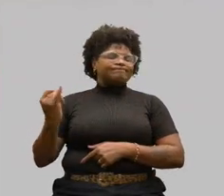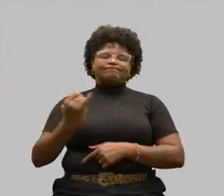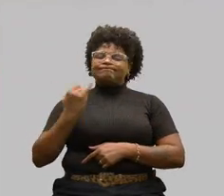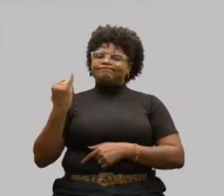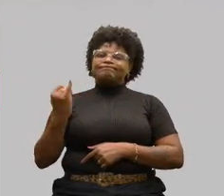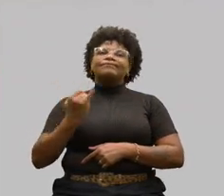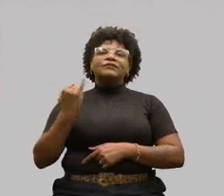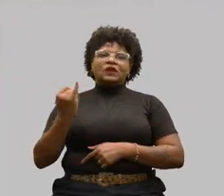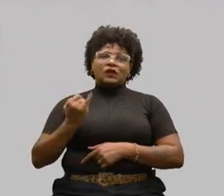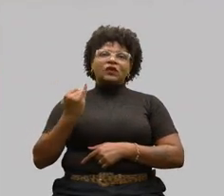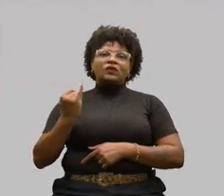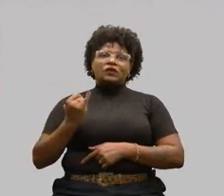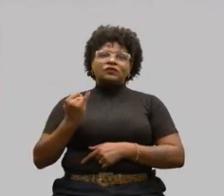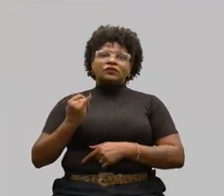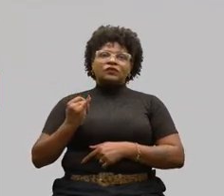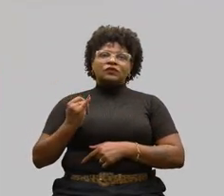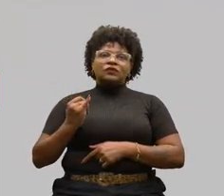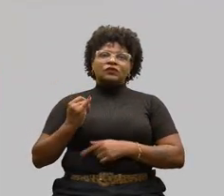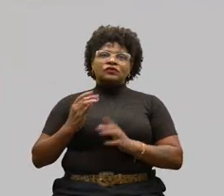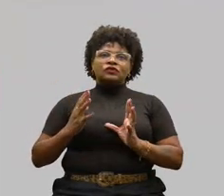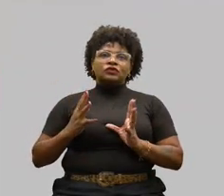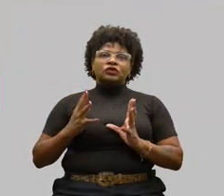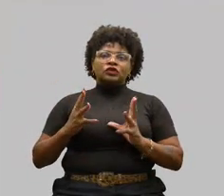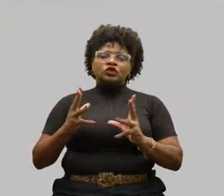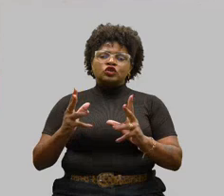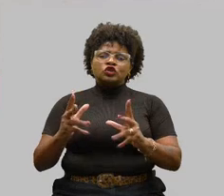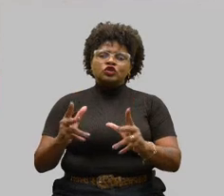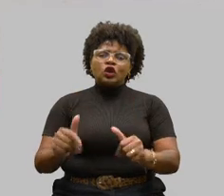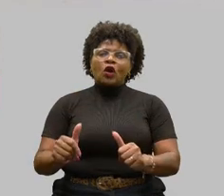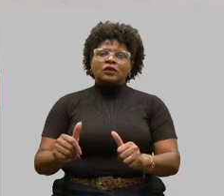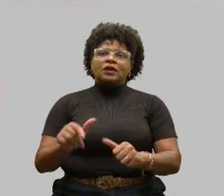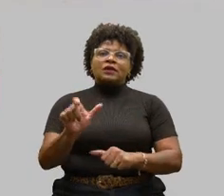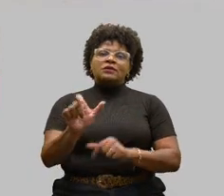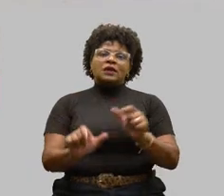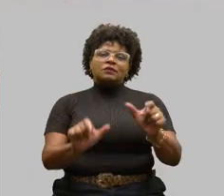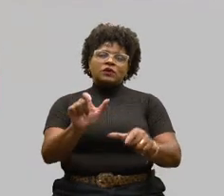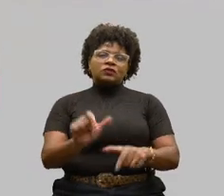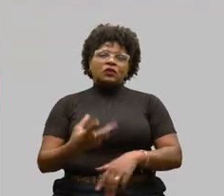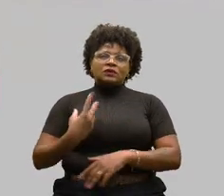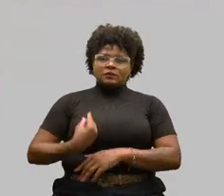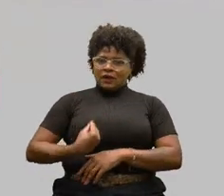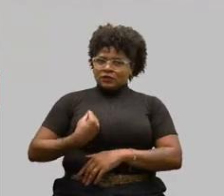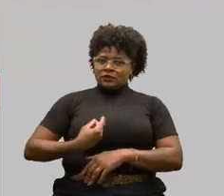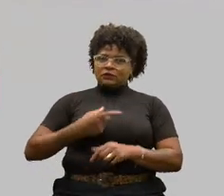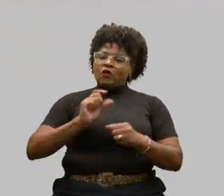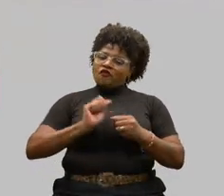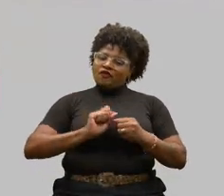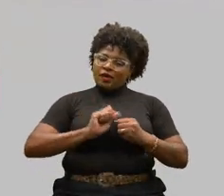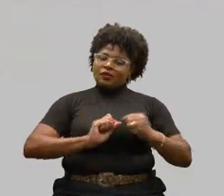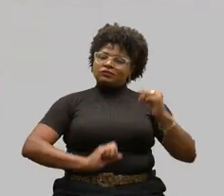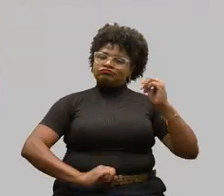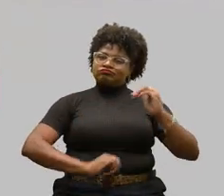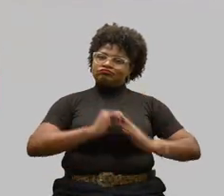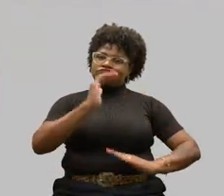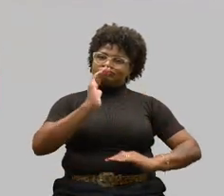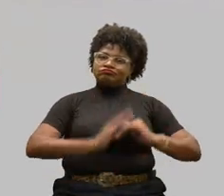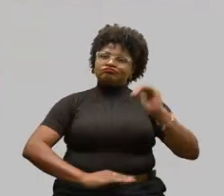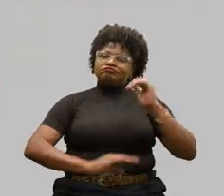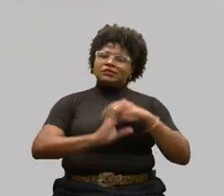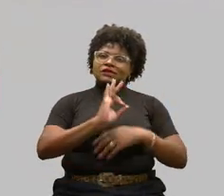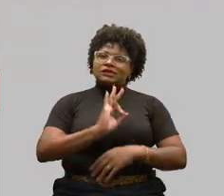estejam muito bem engrenada todos os atores né que é a família a empresa